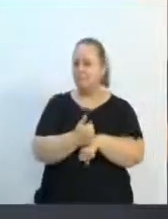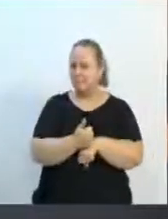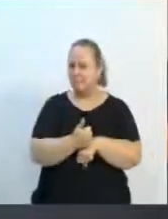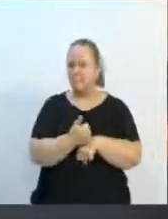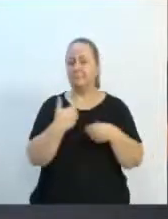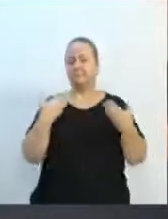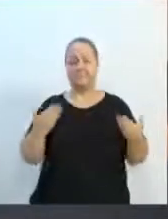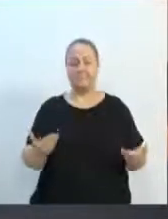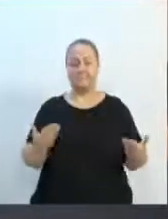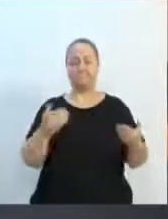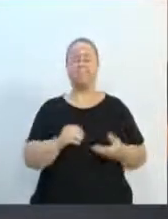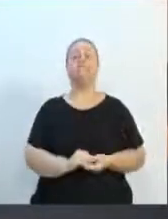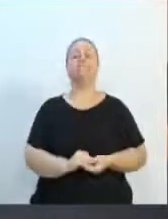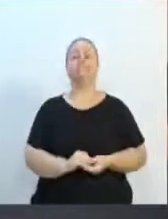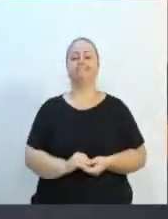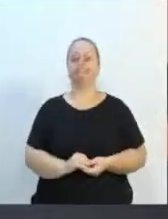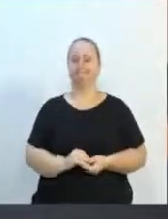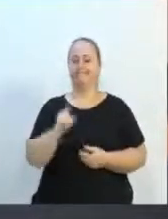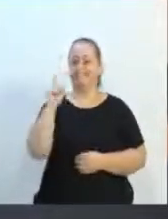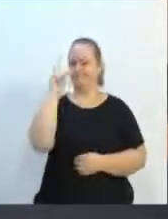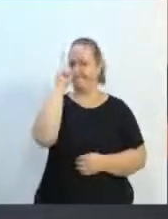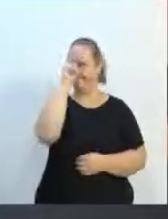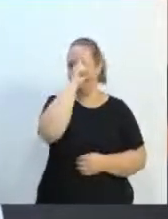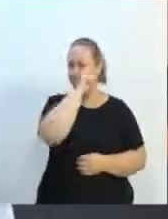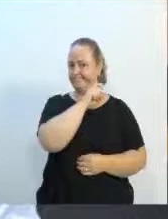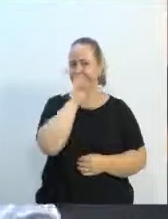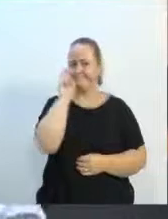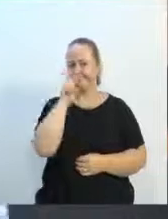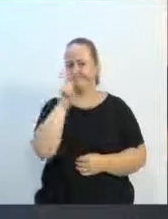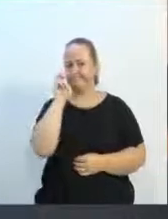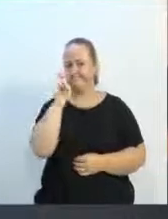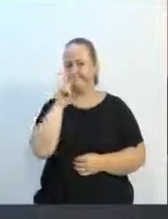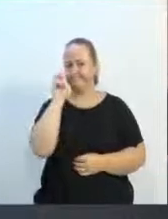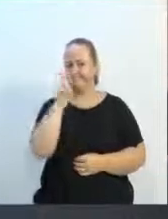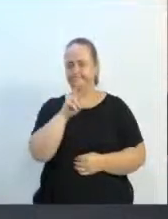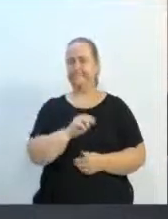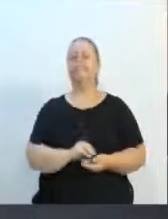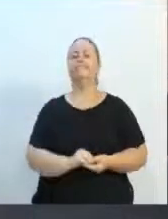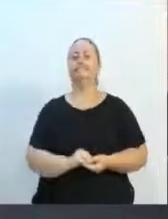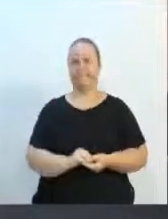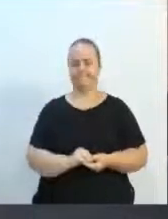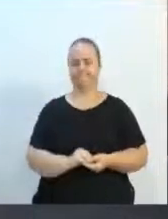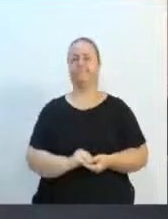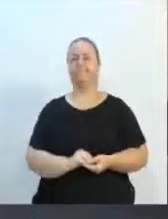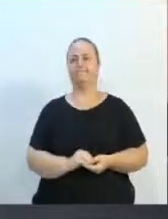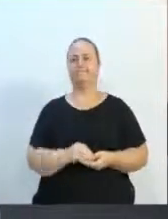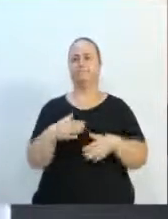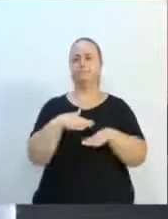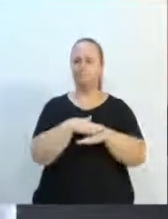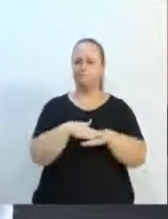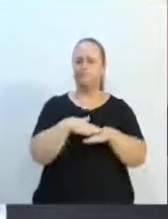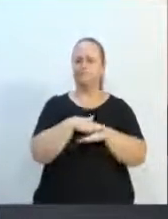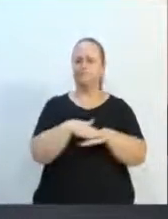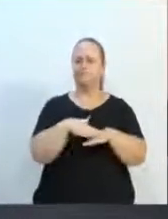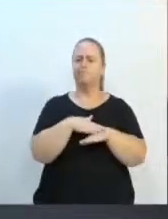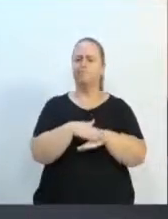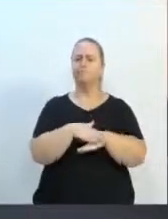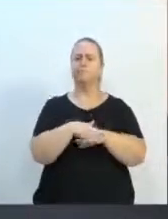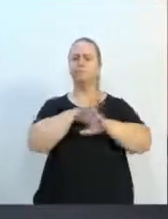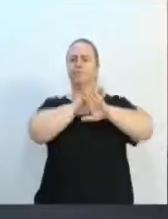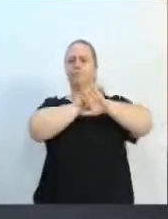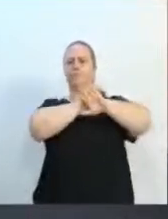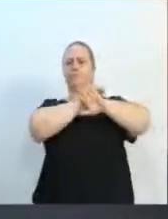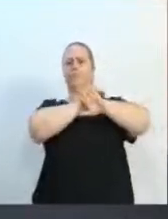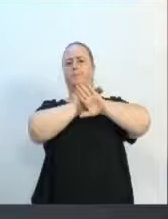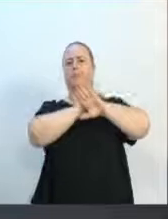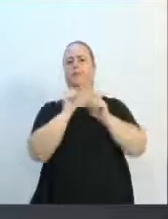Enfim, essa é a dificuldade que a gente observa na nossa educação, que era a dificuldade que eu converso várias vezes, inclusive em bastidores aqui com a vereadora Ângela